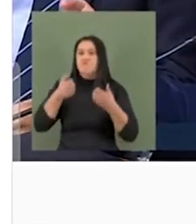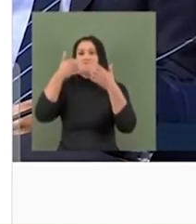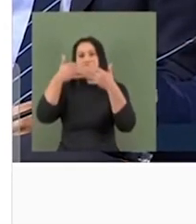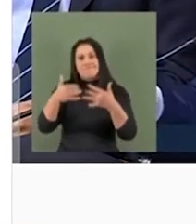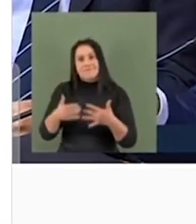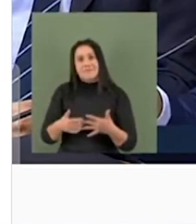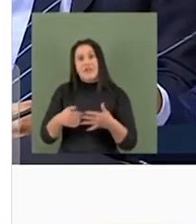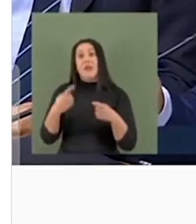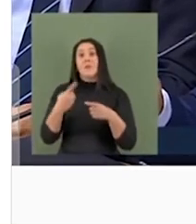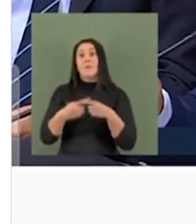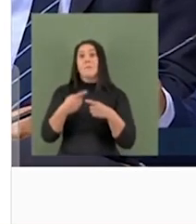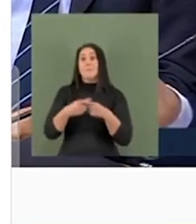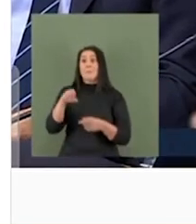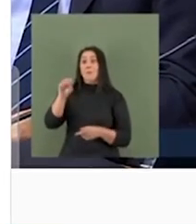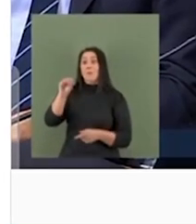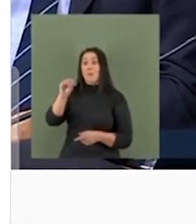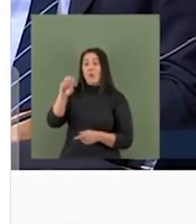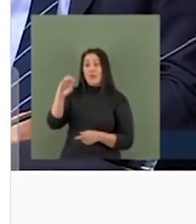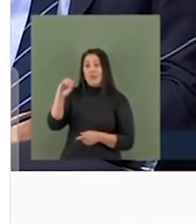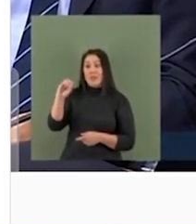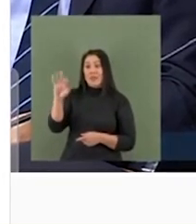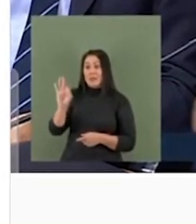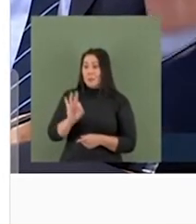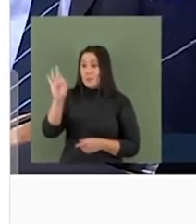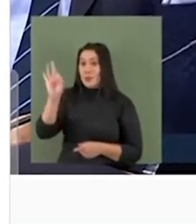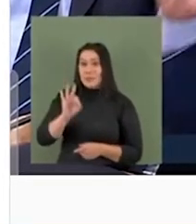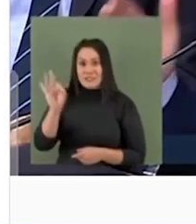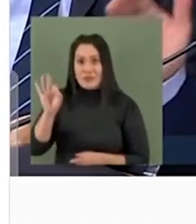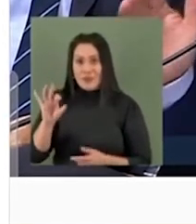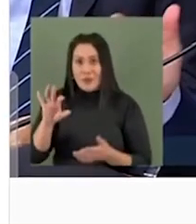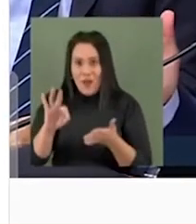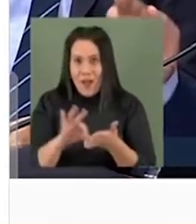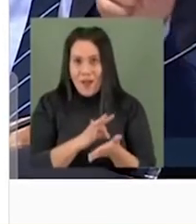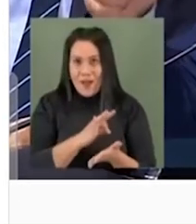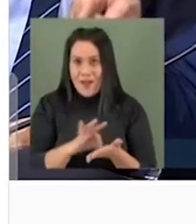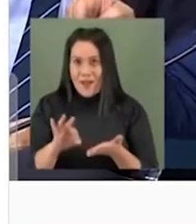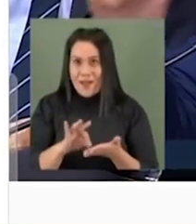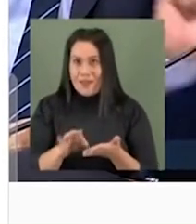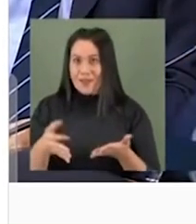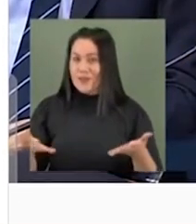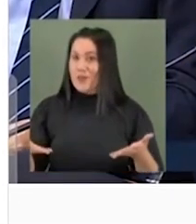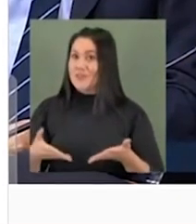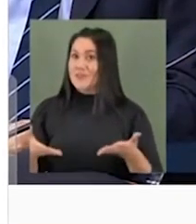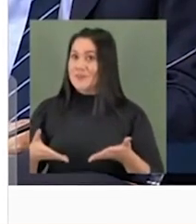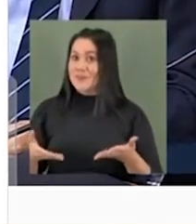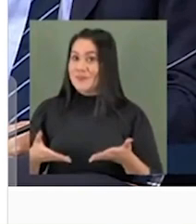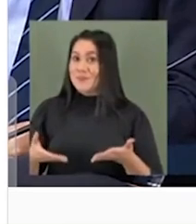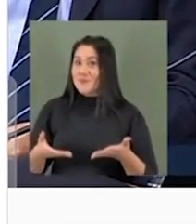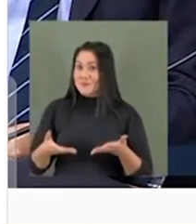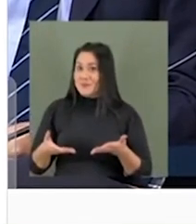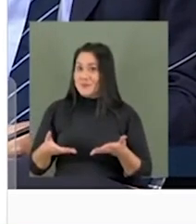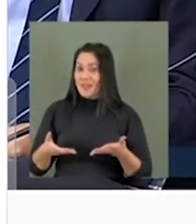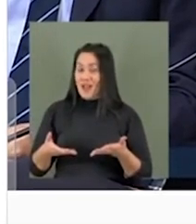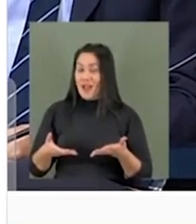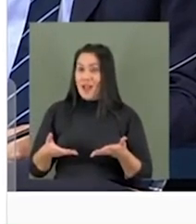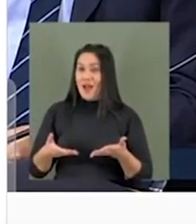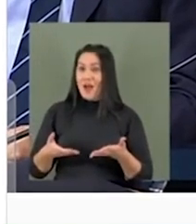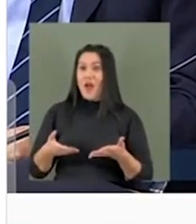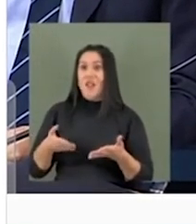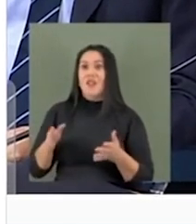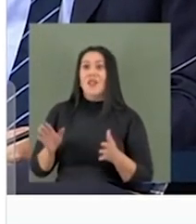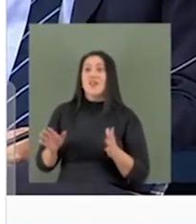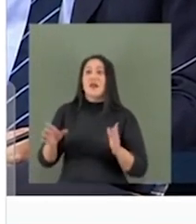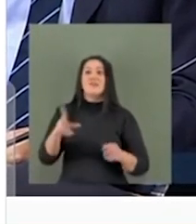saem das universidades públicas brasileiras, que representam apenas 20% das matrículas existentes no